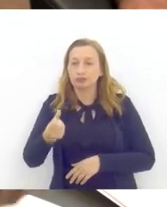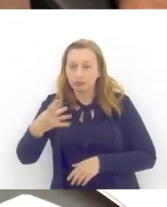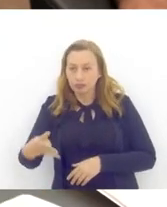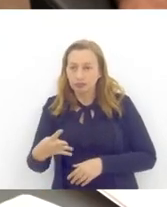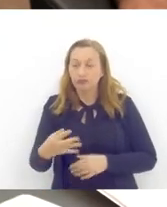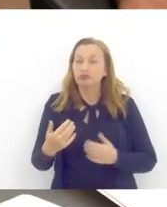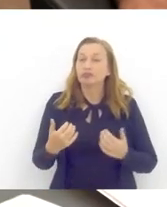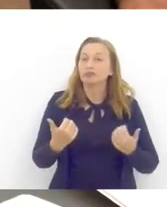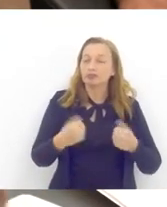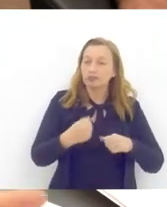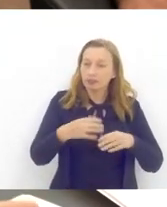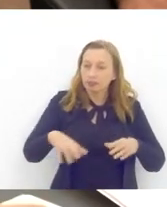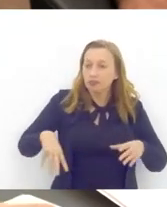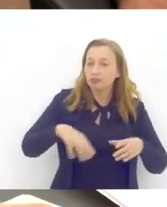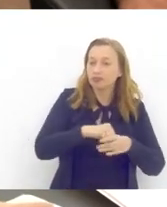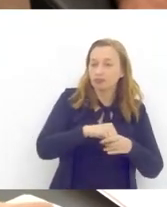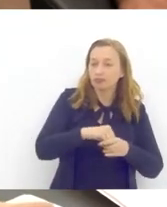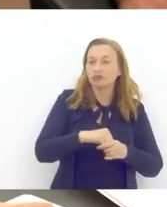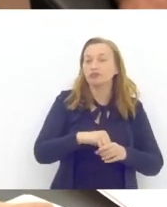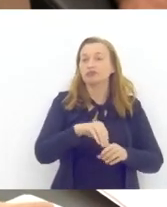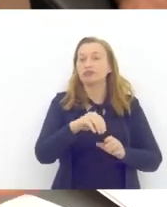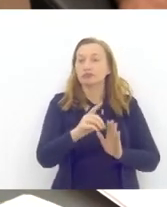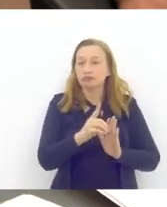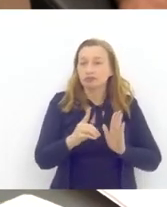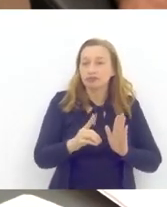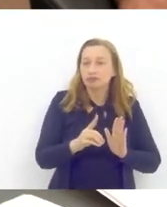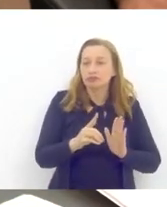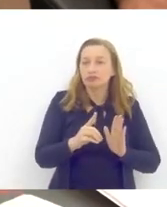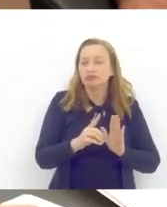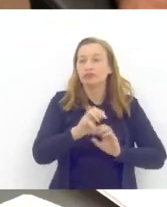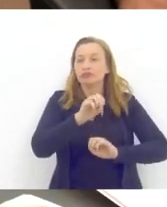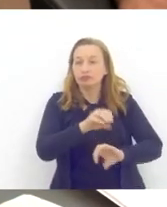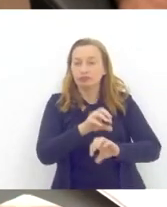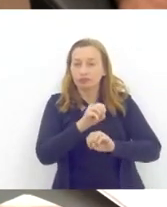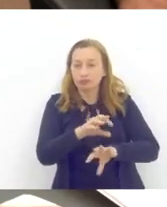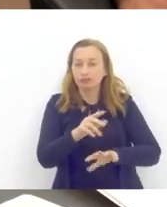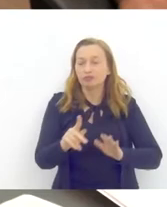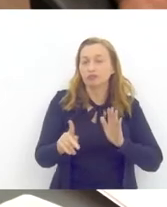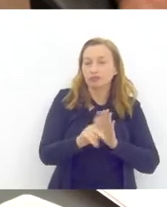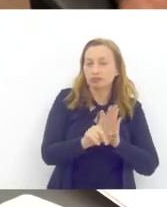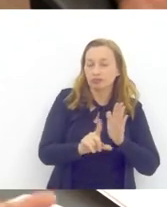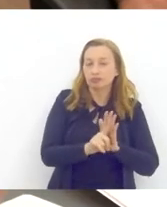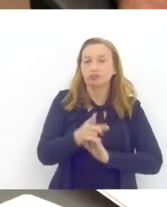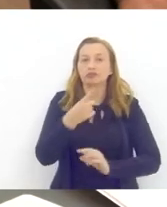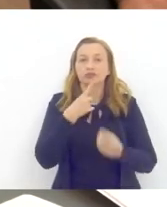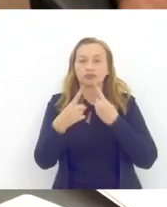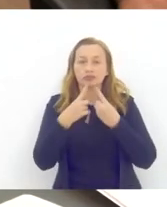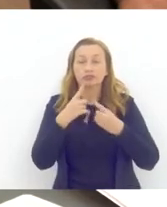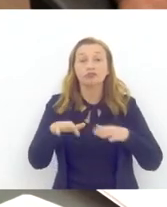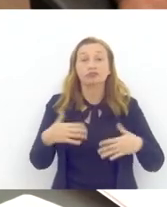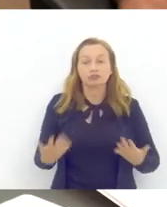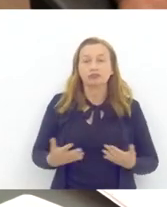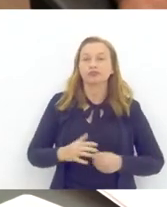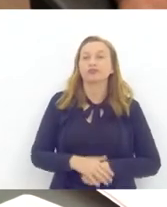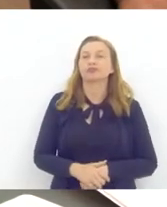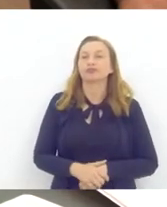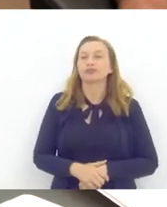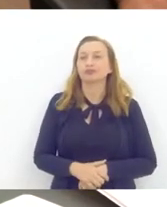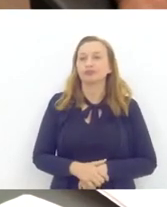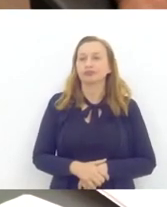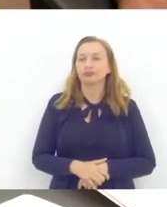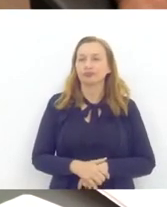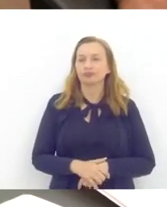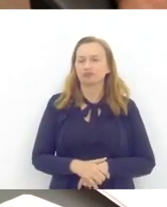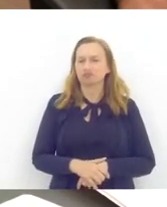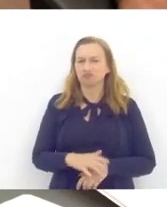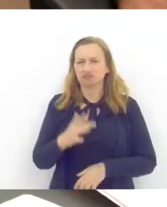necessário com a entrada do critério de educação neste PL que estamos discutindo. Então, assim, não